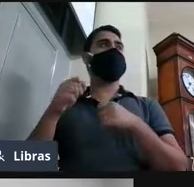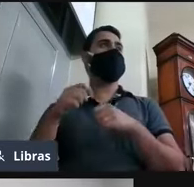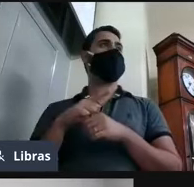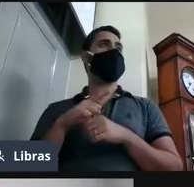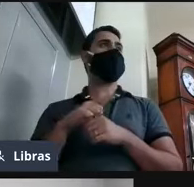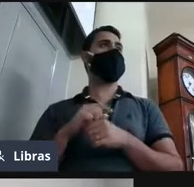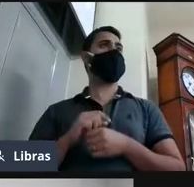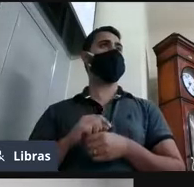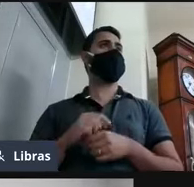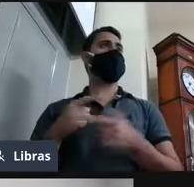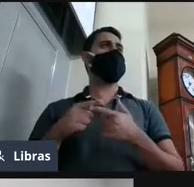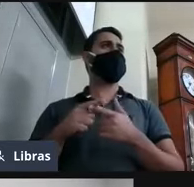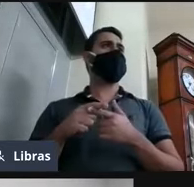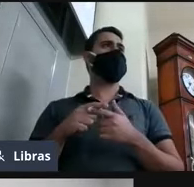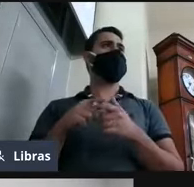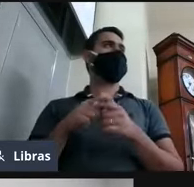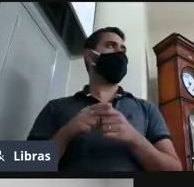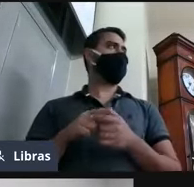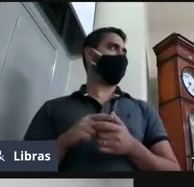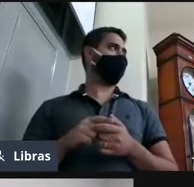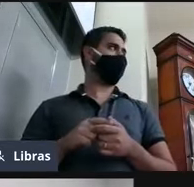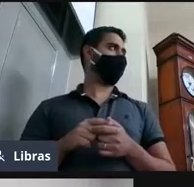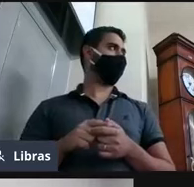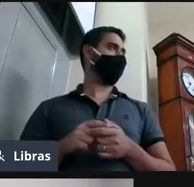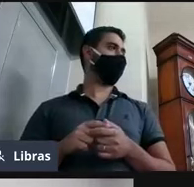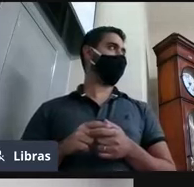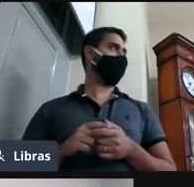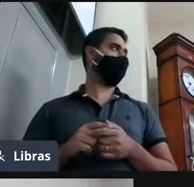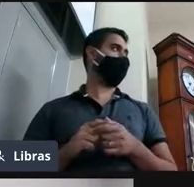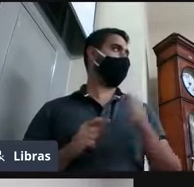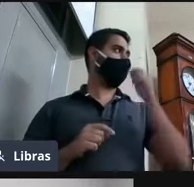Presidente, órgão fiscalizador. Questão de ordem, presidente.